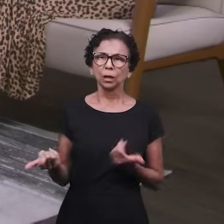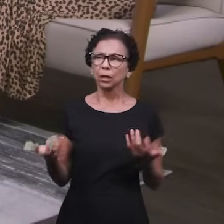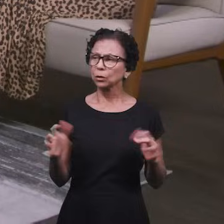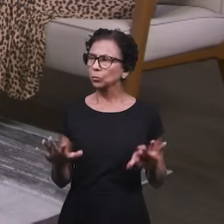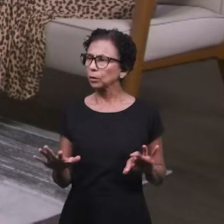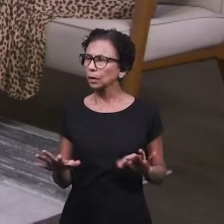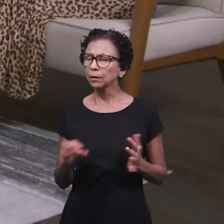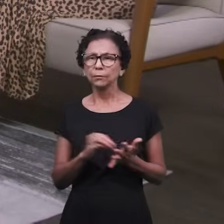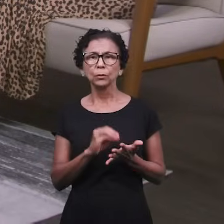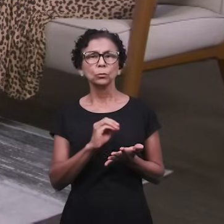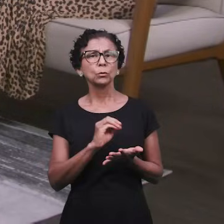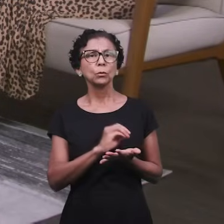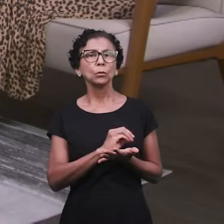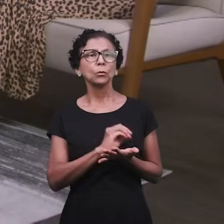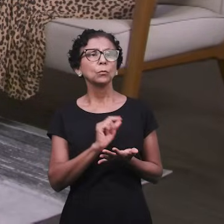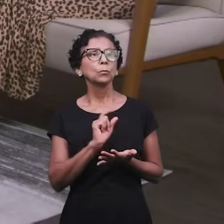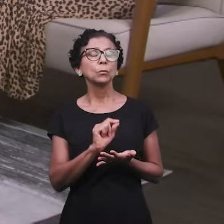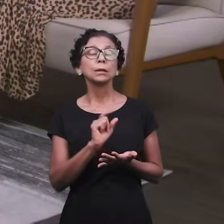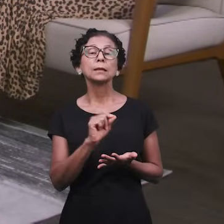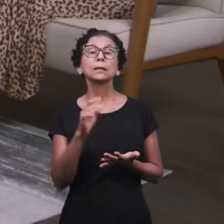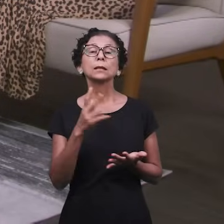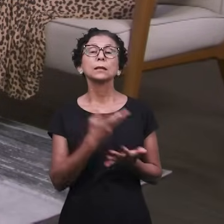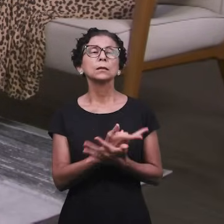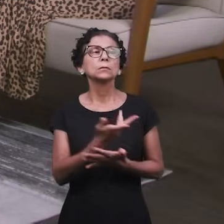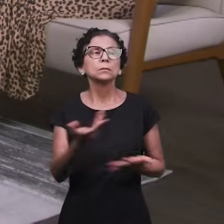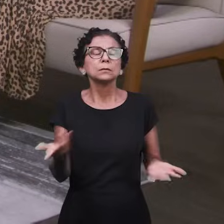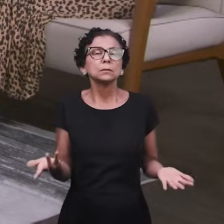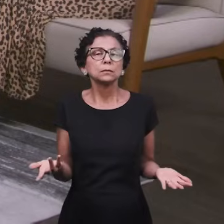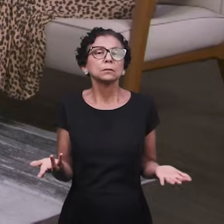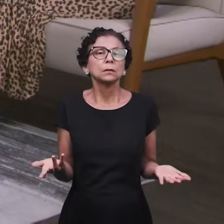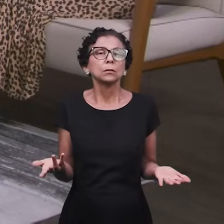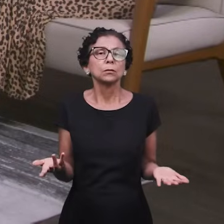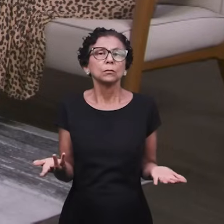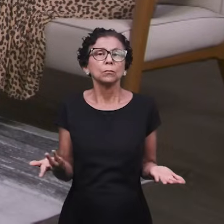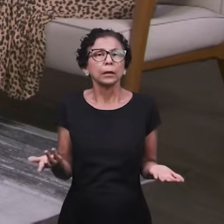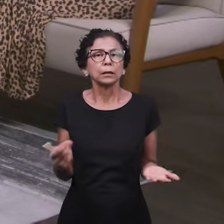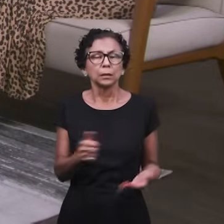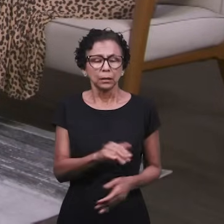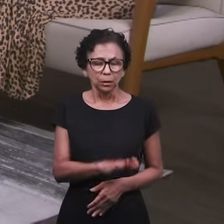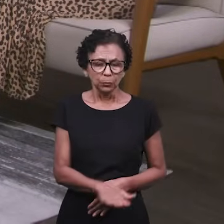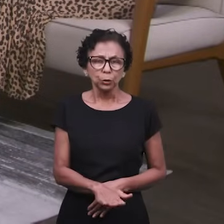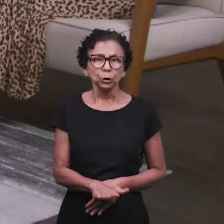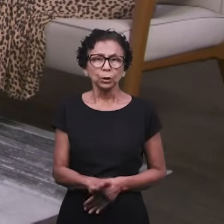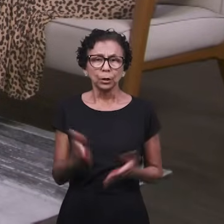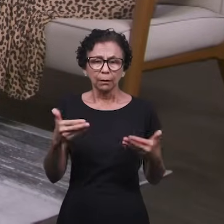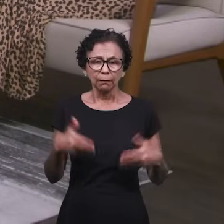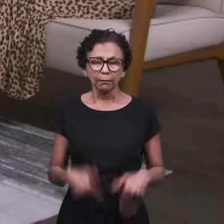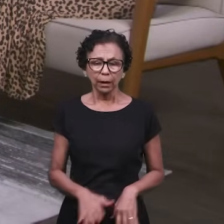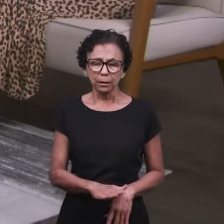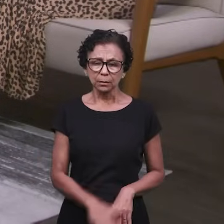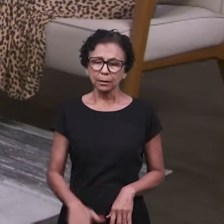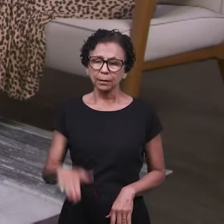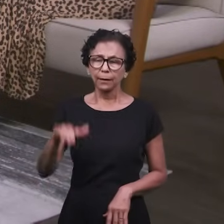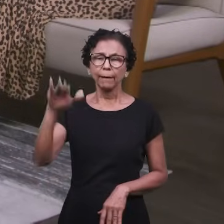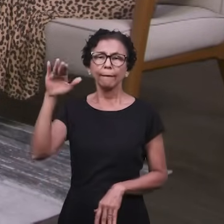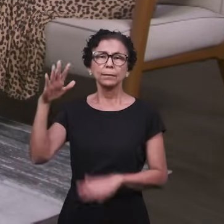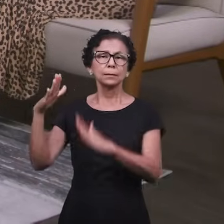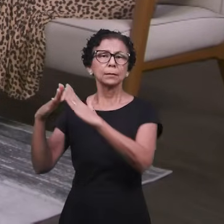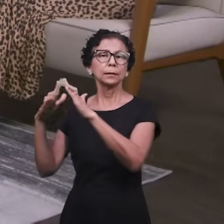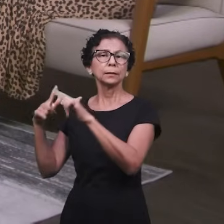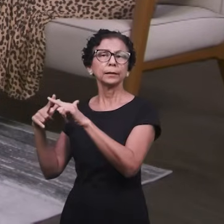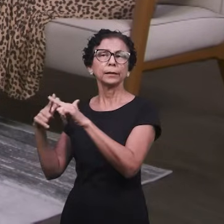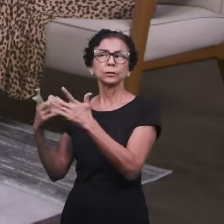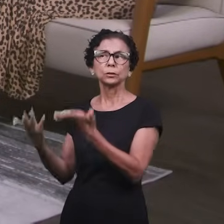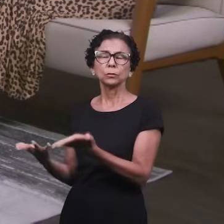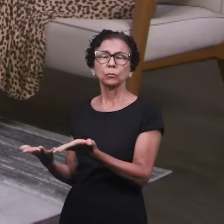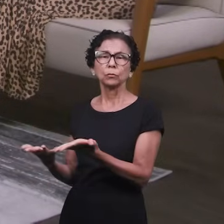ali, cresce conosco. O que aconteceu que ele não entendeu? Que eu ouvi algumas vezes